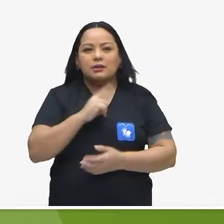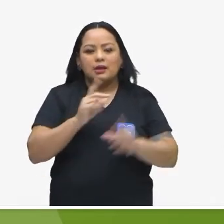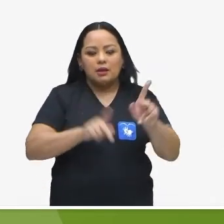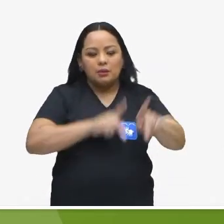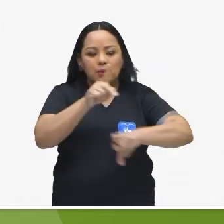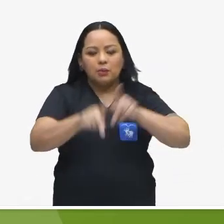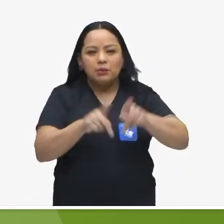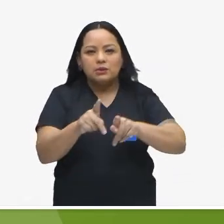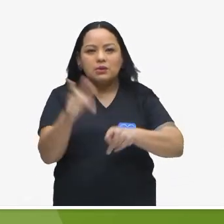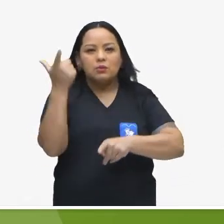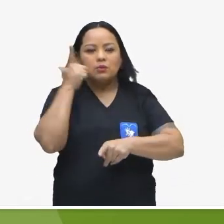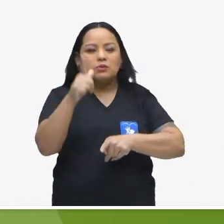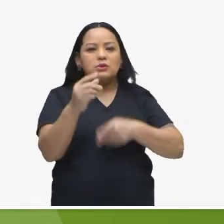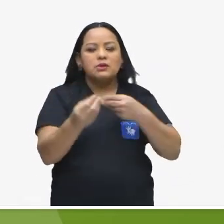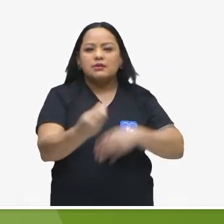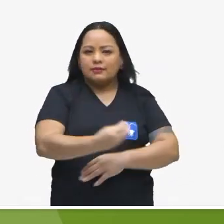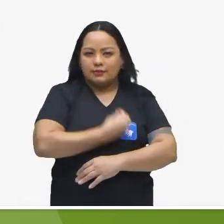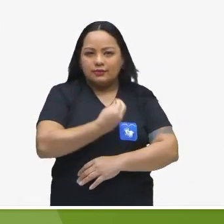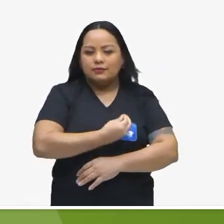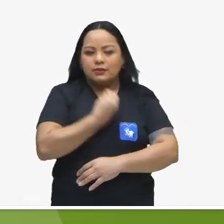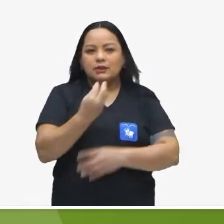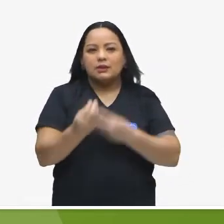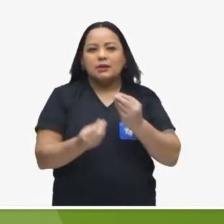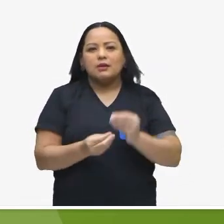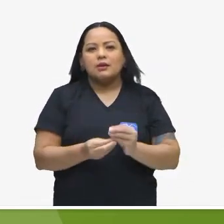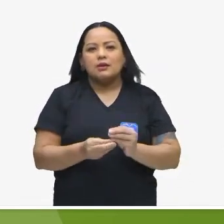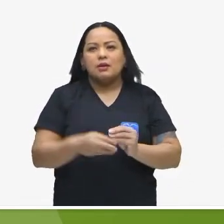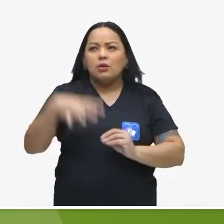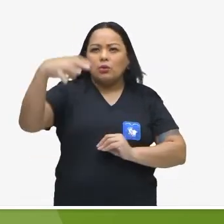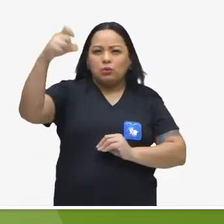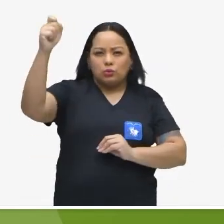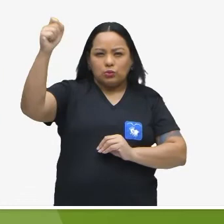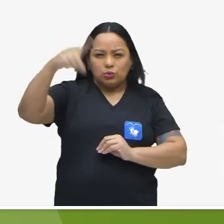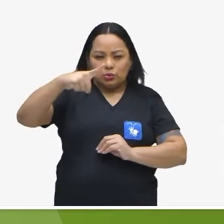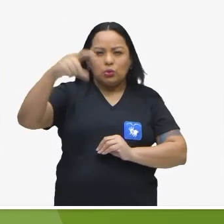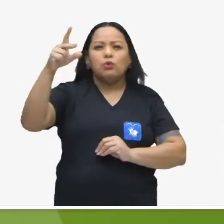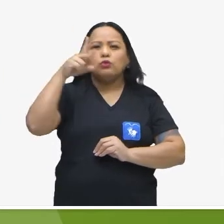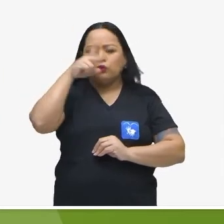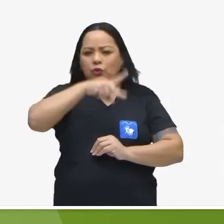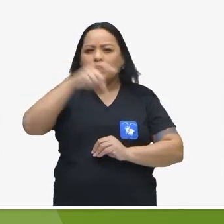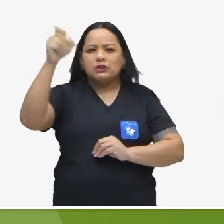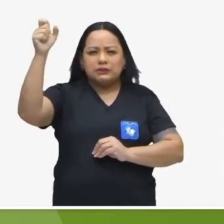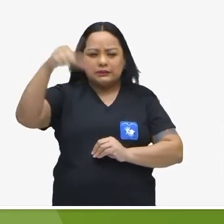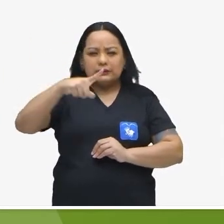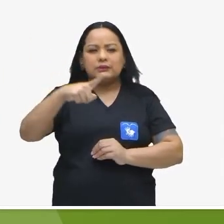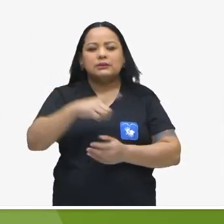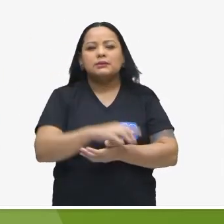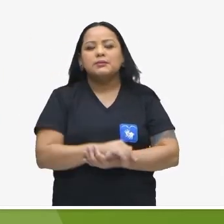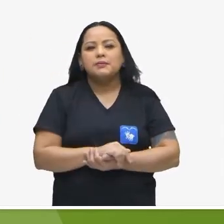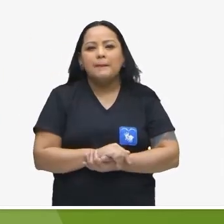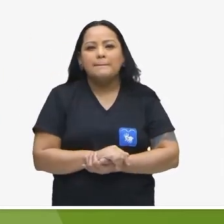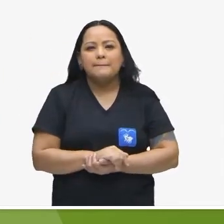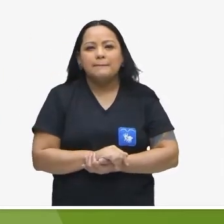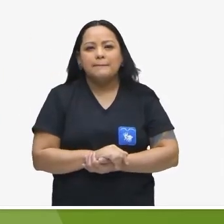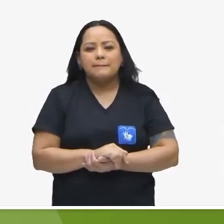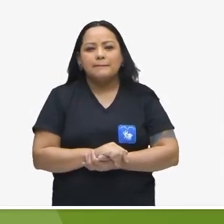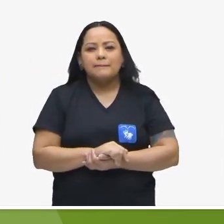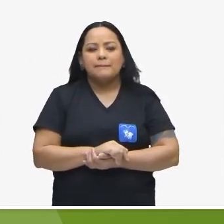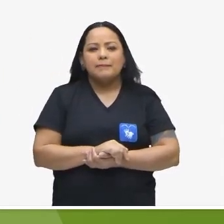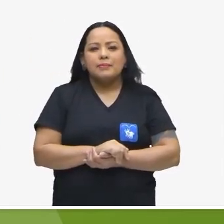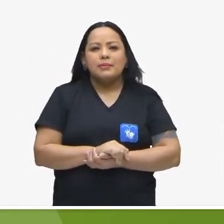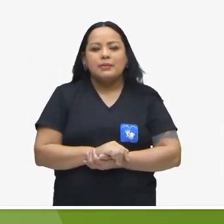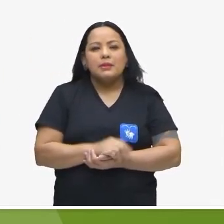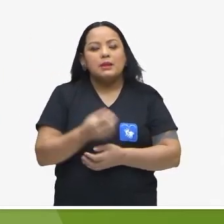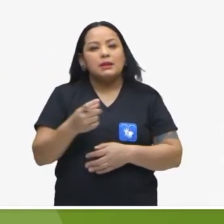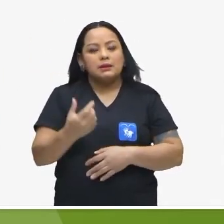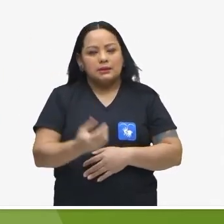que conseguem viver com alta radiação de luz, ou seja, que conseguem sobreviver com muita luz,